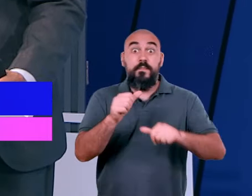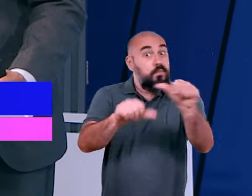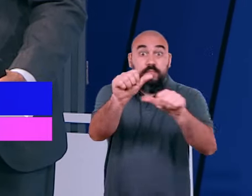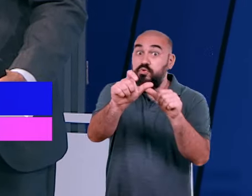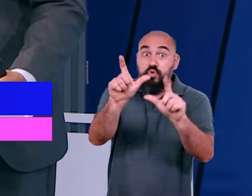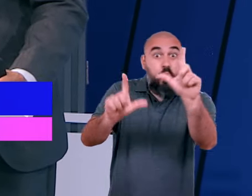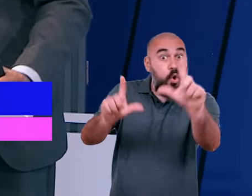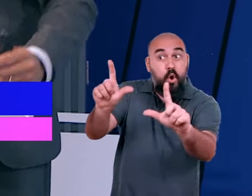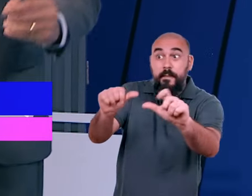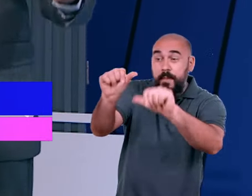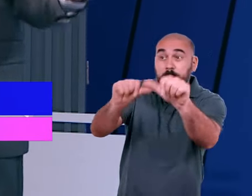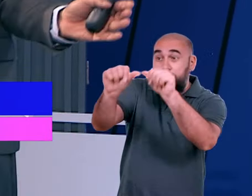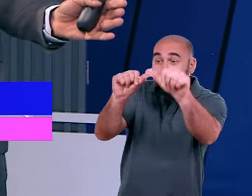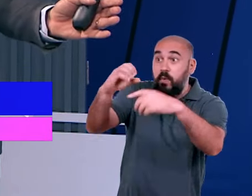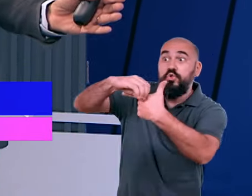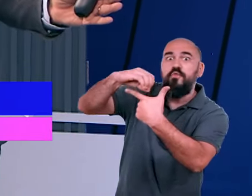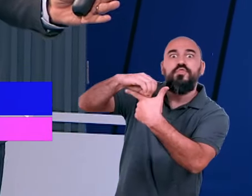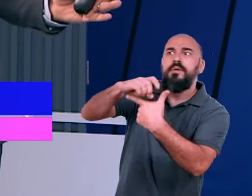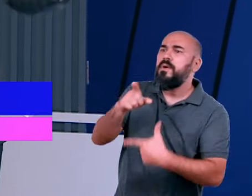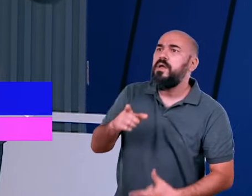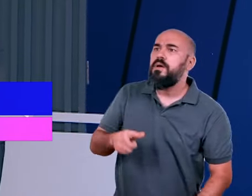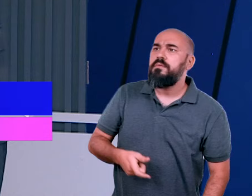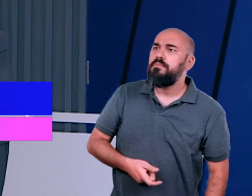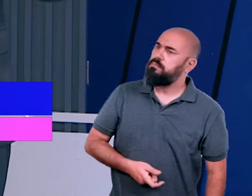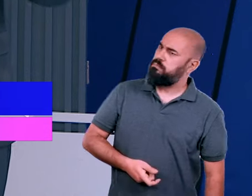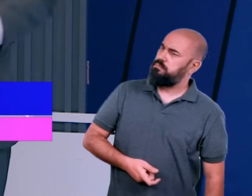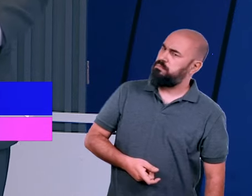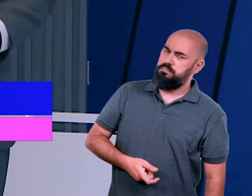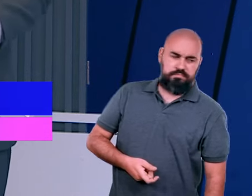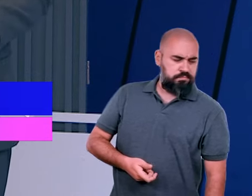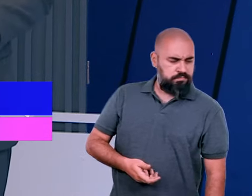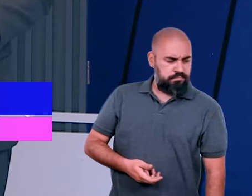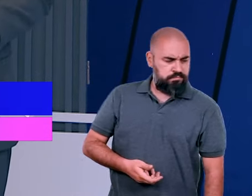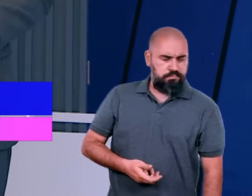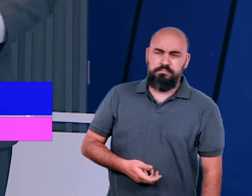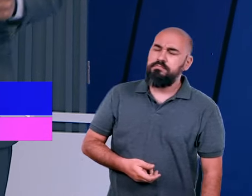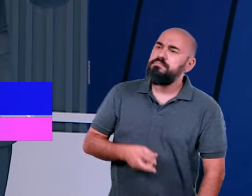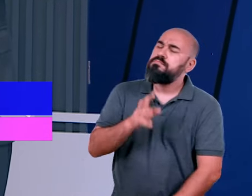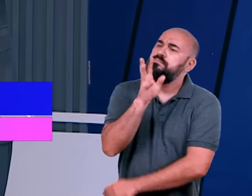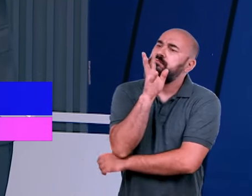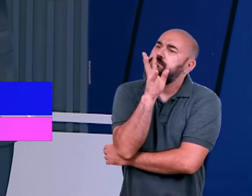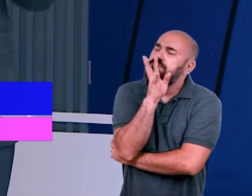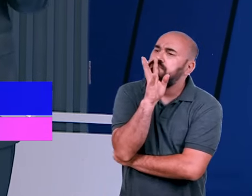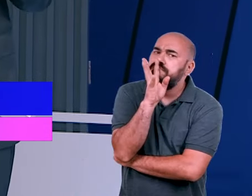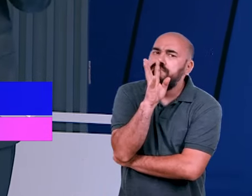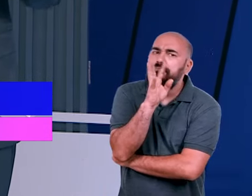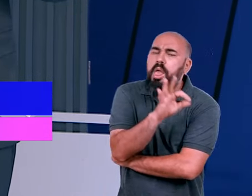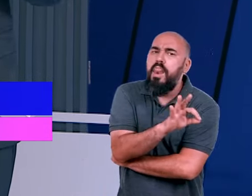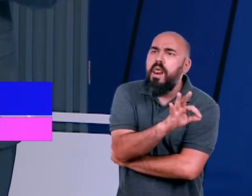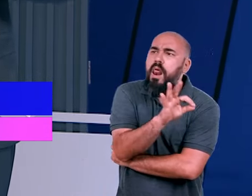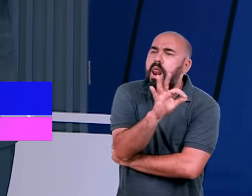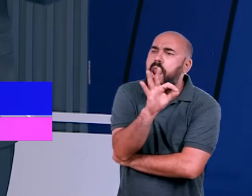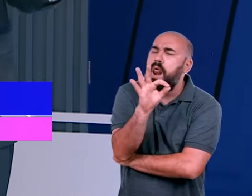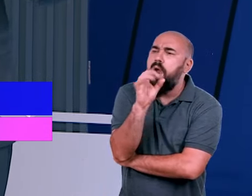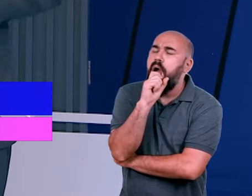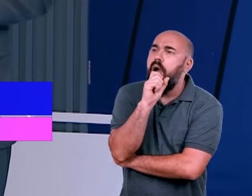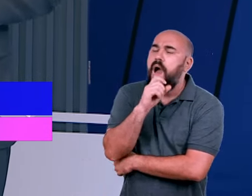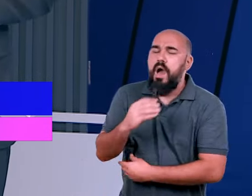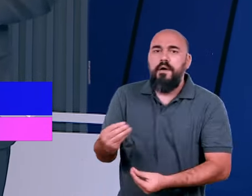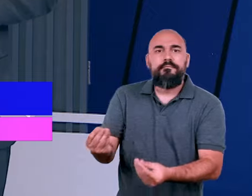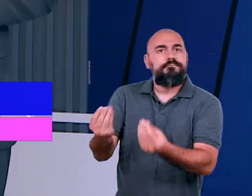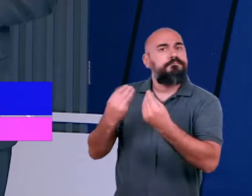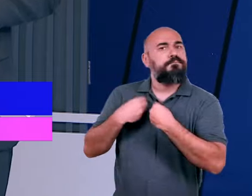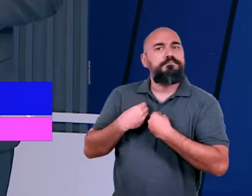Tempo. E nesse momento ela acompanhou a programação da Novo Tempo e a partir dali a vida dela foi